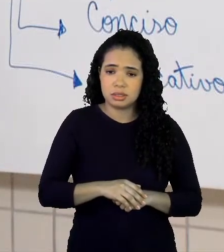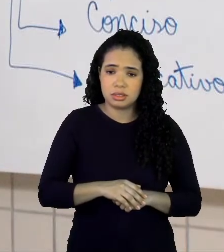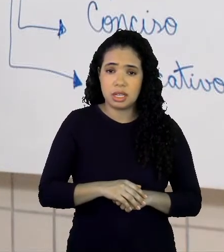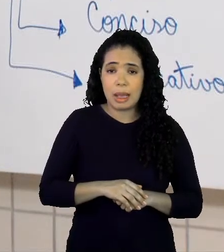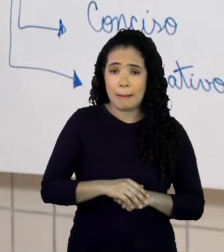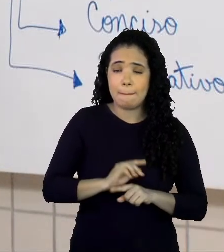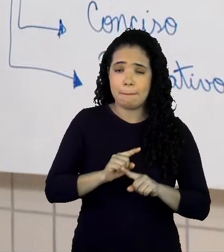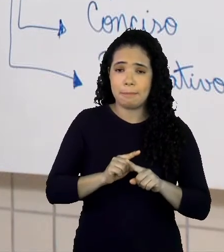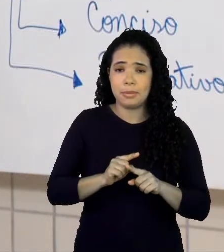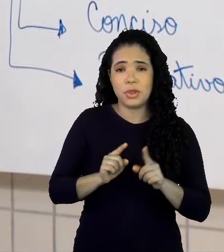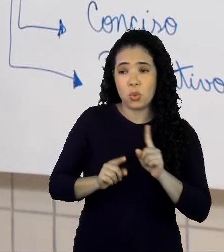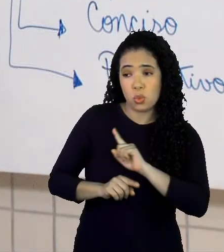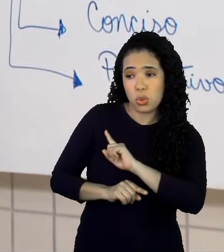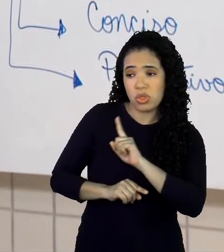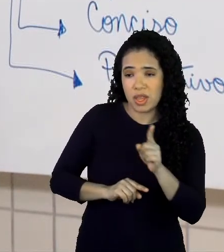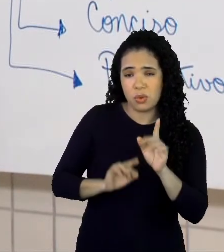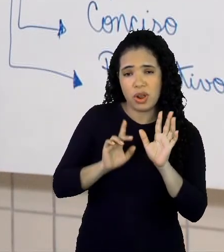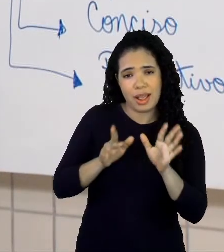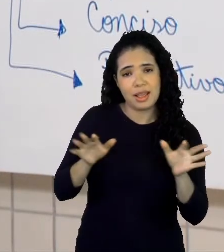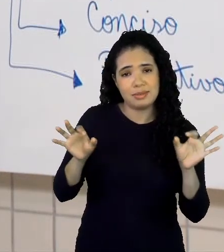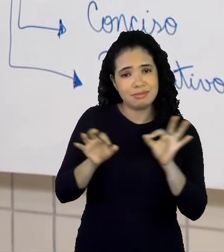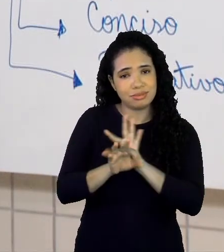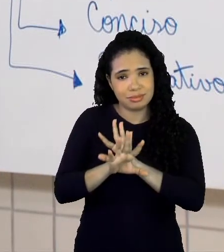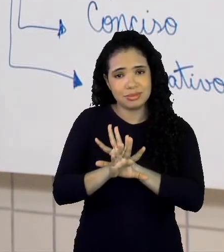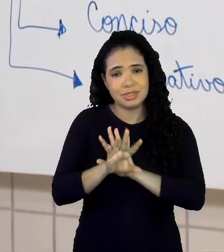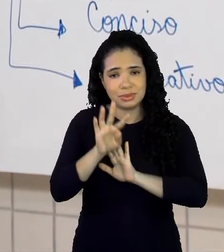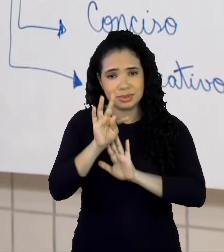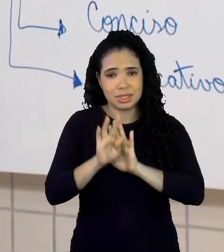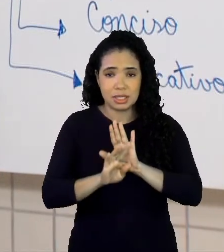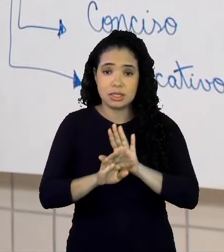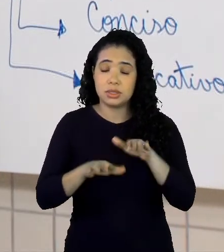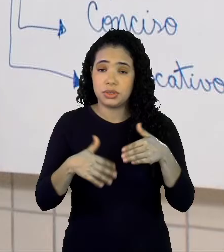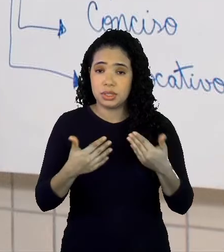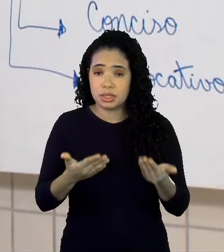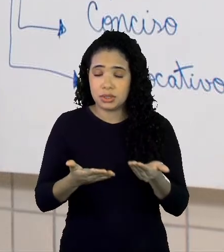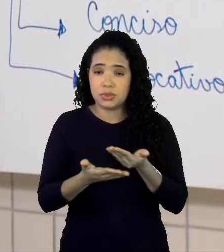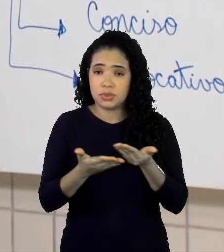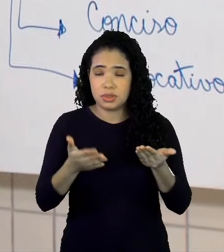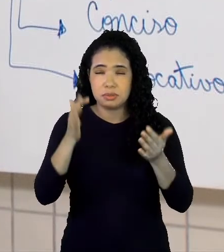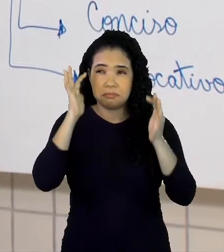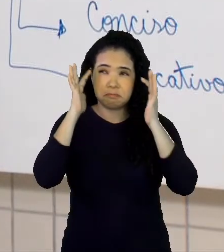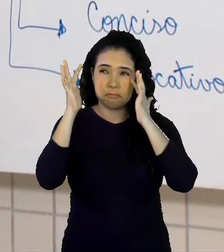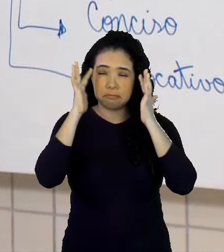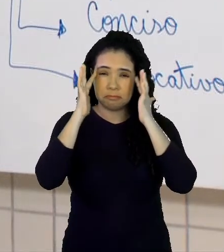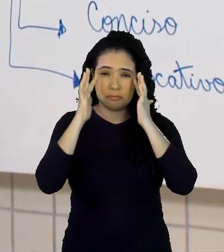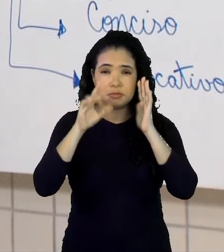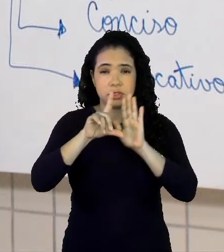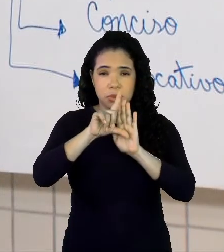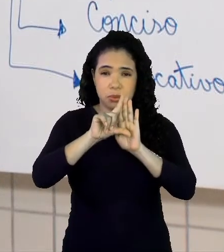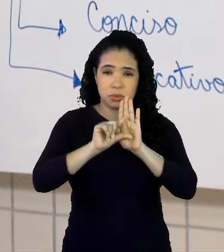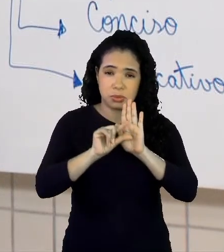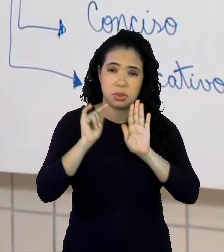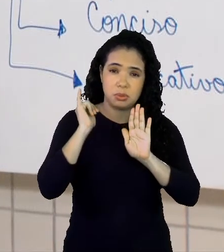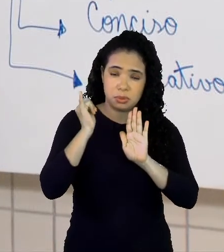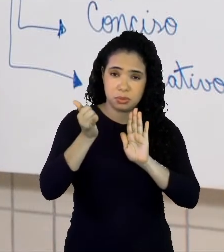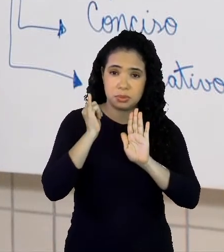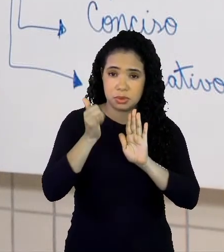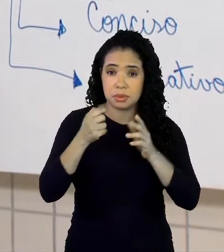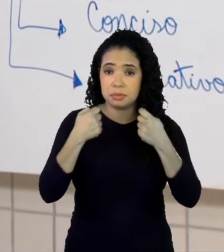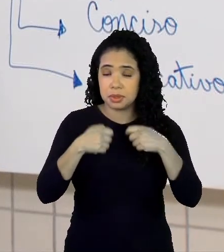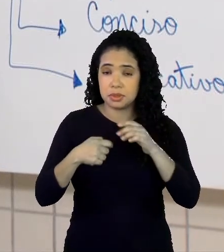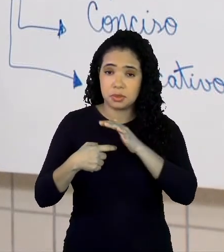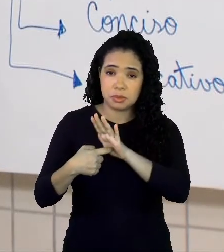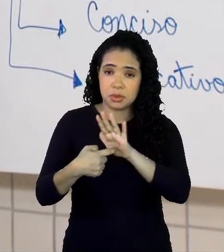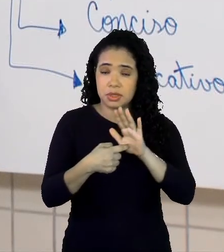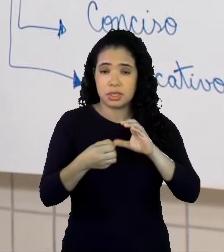também um certo desfecho, né? Então, assim, o que vocês têm que ter em mente é que o mini conto, ele tende sim a apresentar